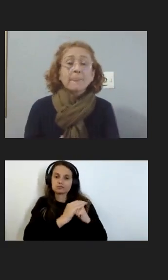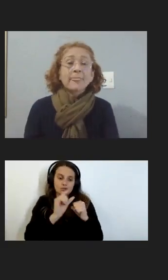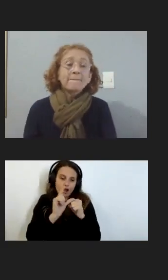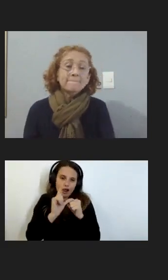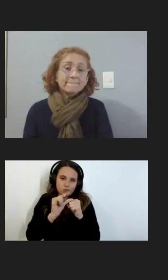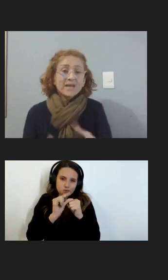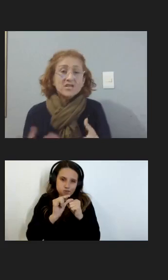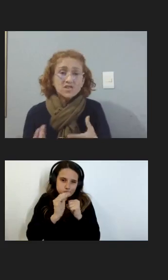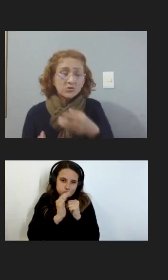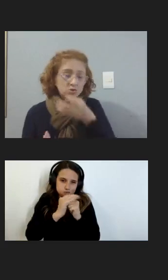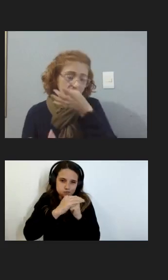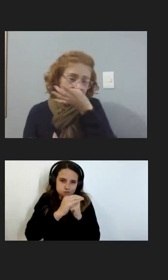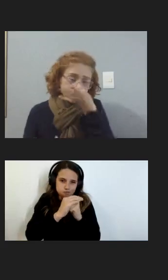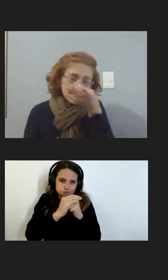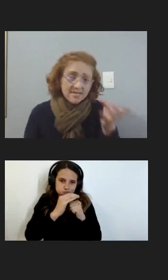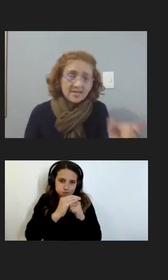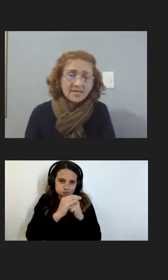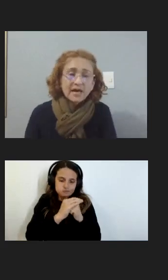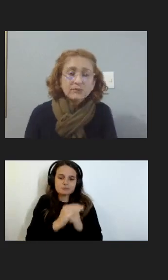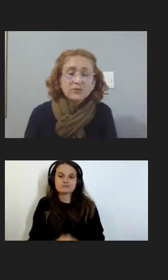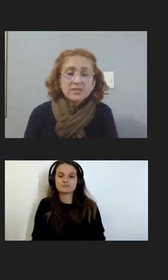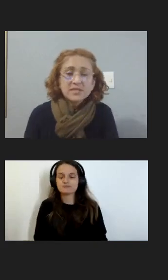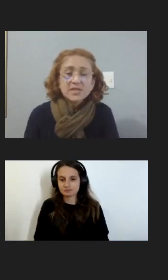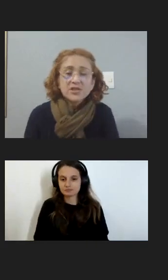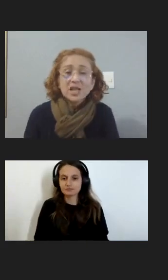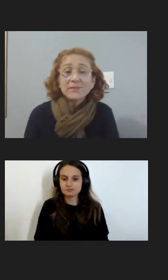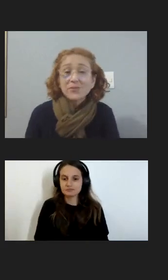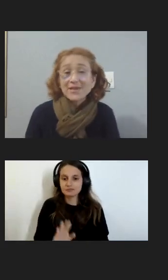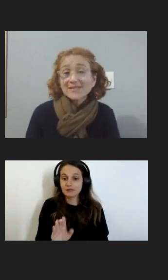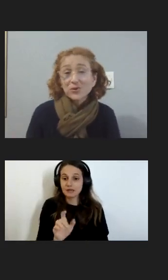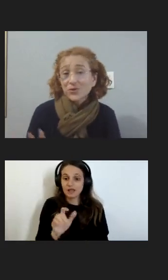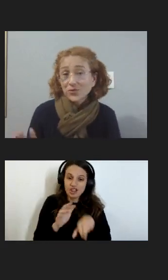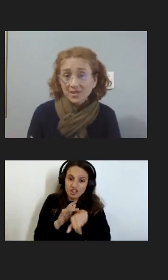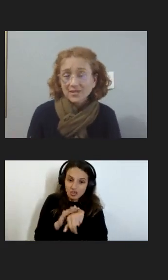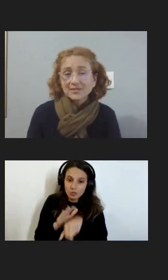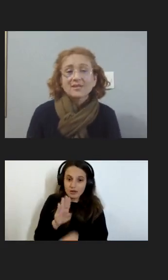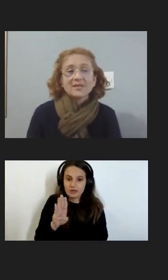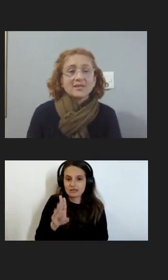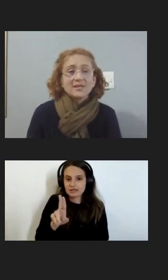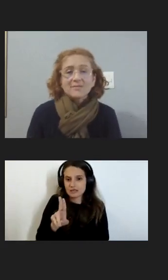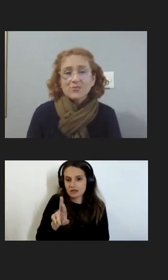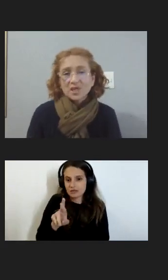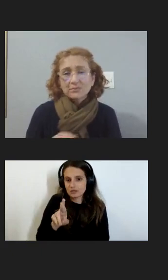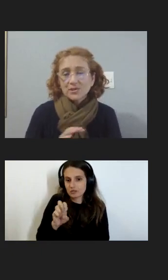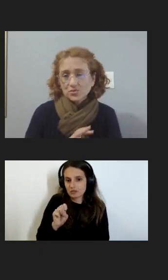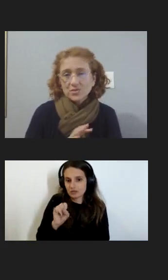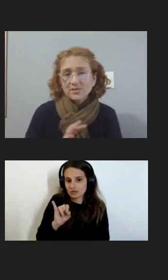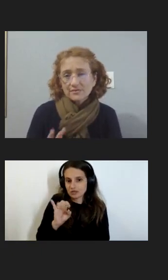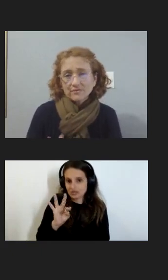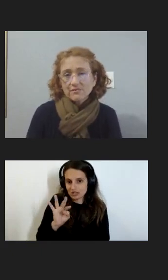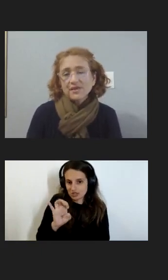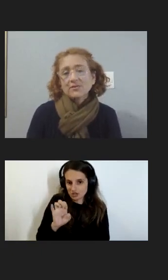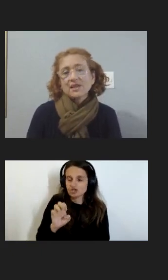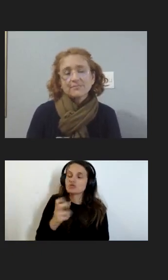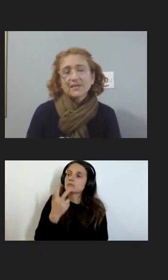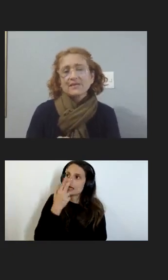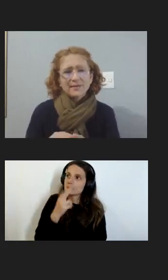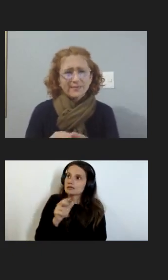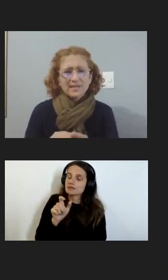lesão. A gente costuma dizer que a bursite ela é uma doença crônica. Depois que a pessoa